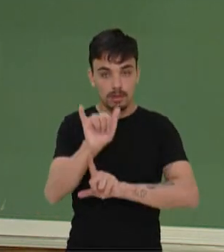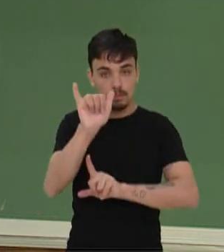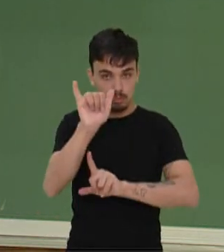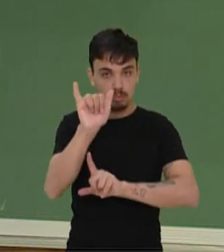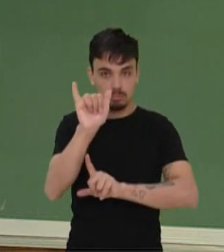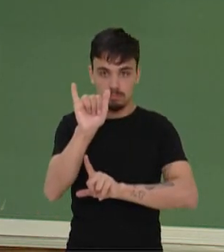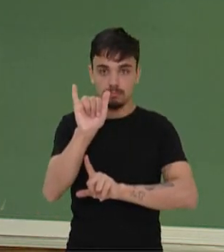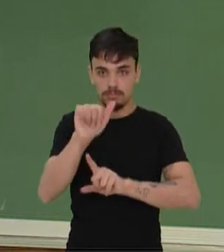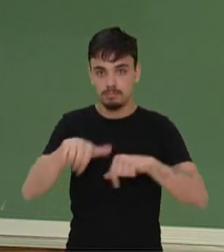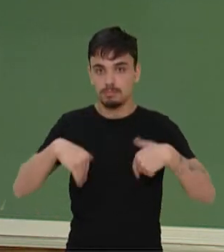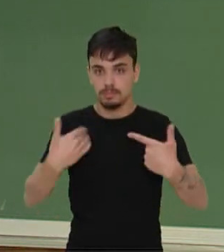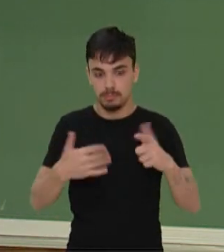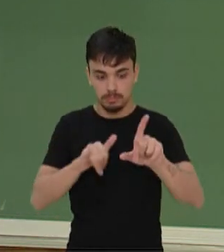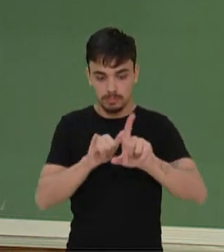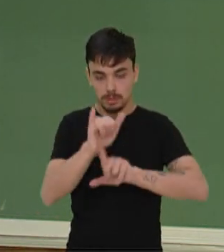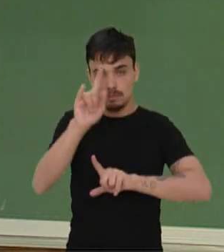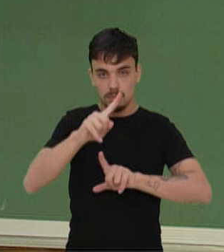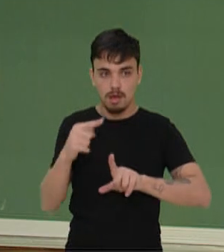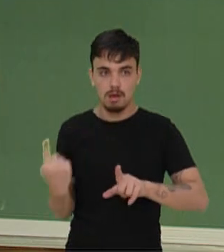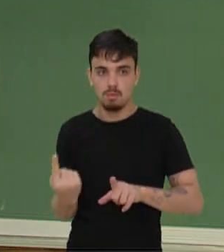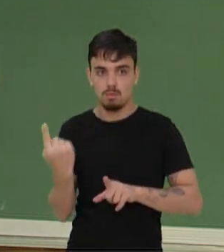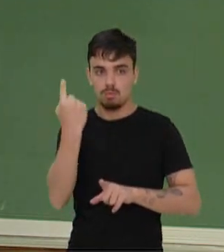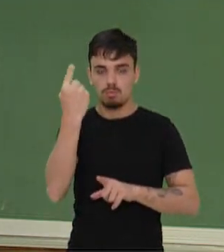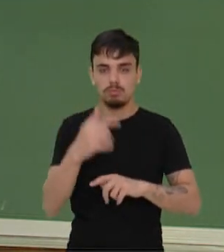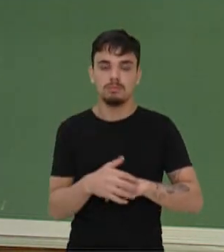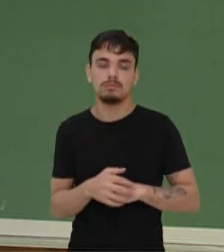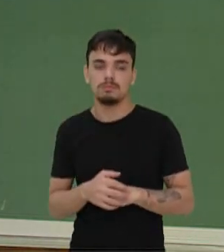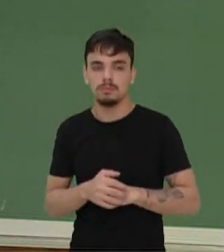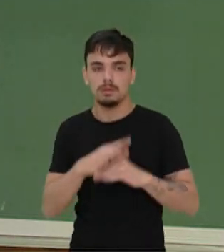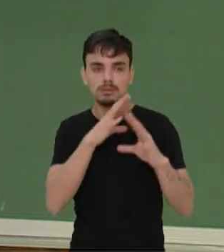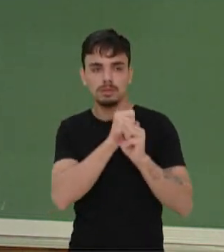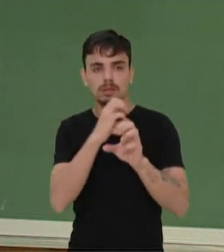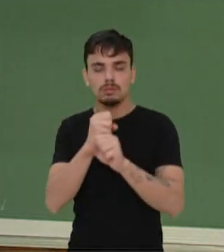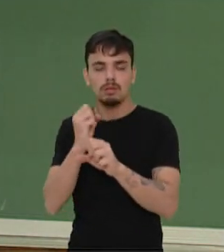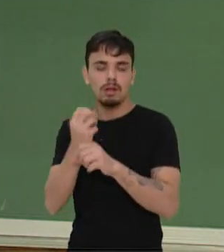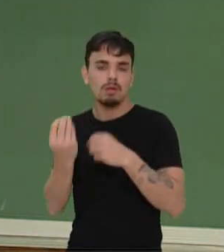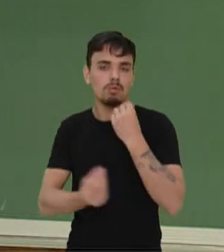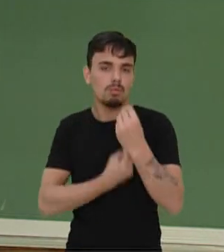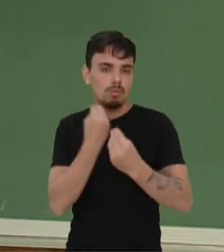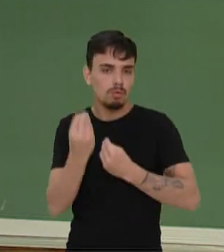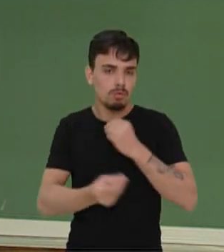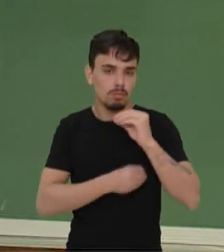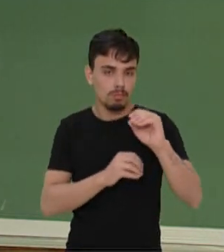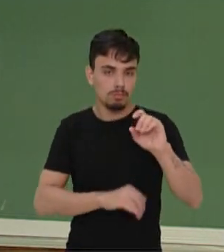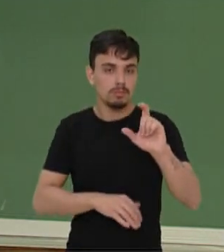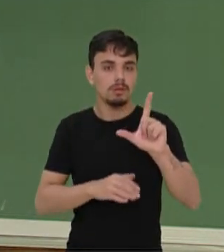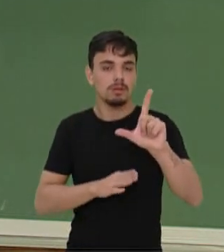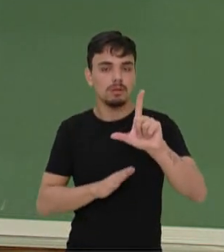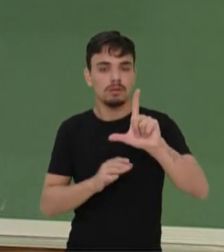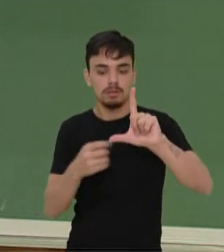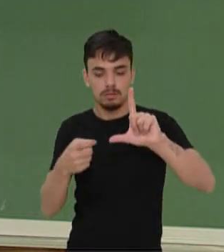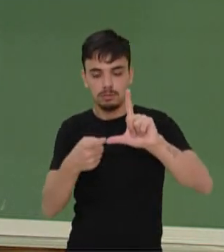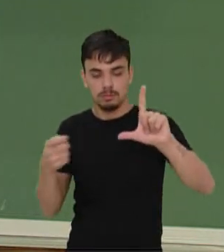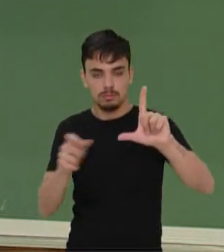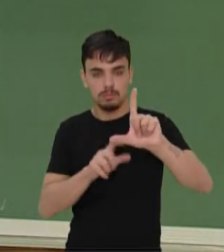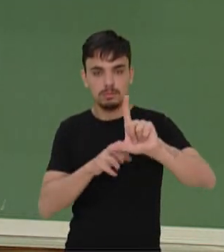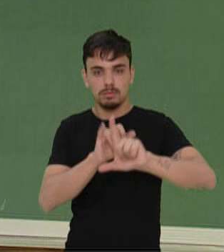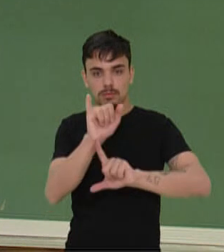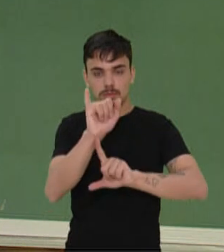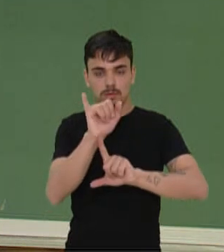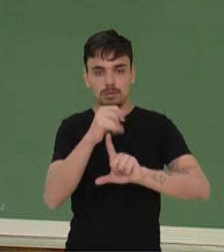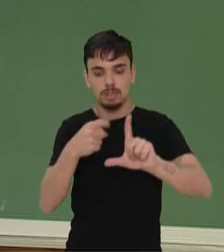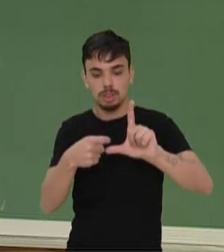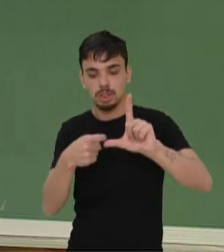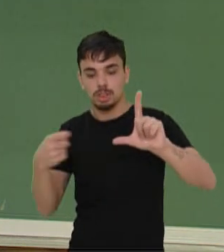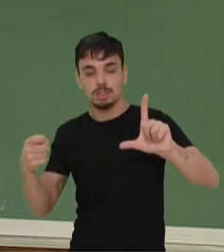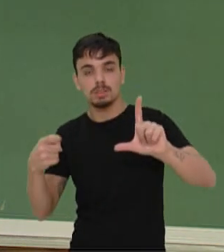lá, o y é a altura. Então, o que eu vou calcular? No vértice, se eu quero a altura que é o y, eu vou calcular o x do